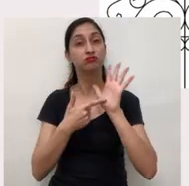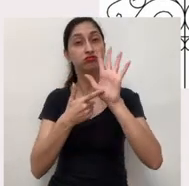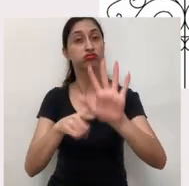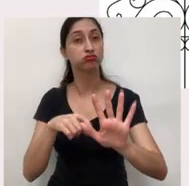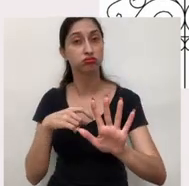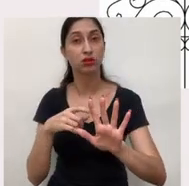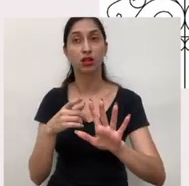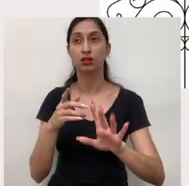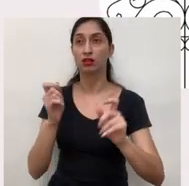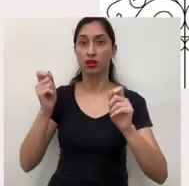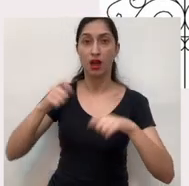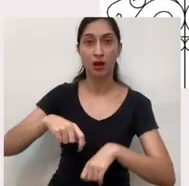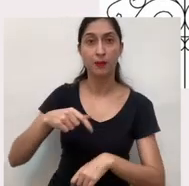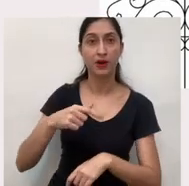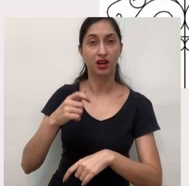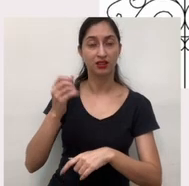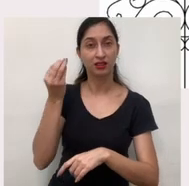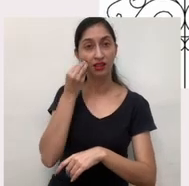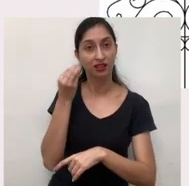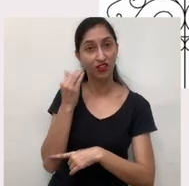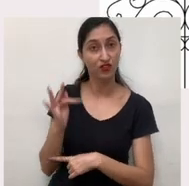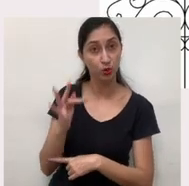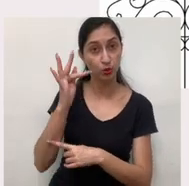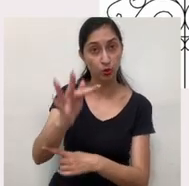né, das formas e